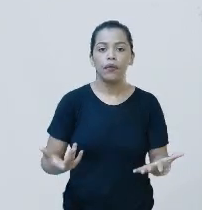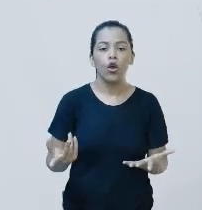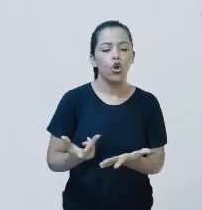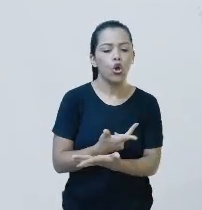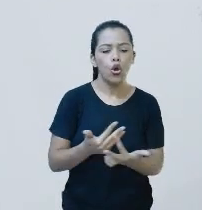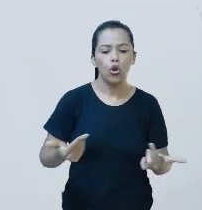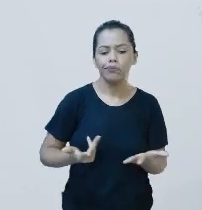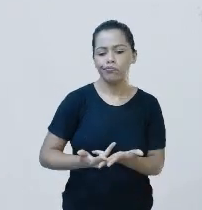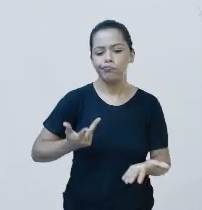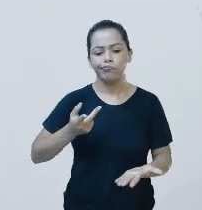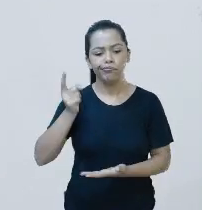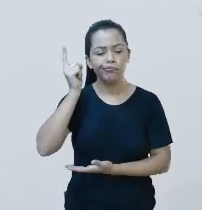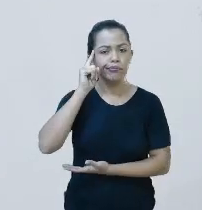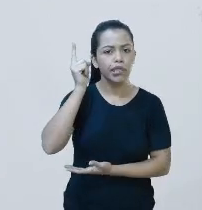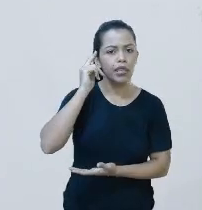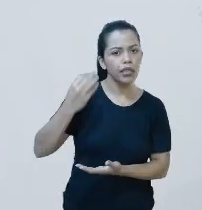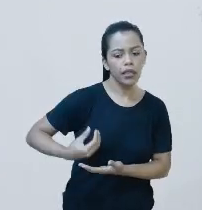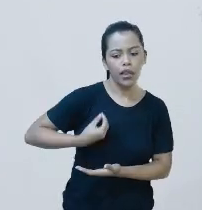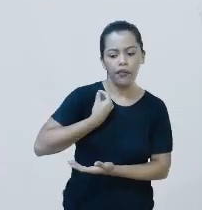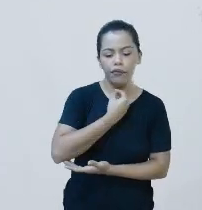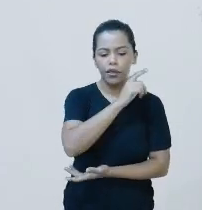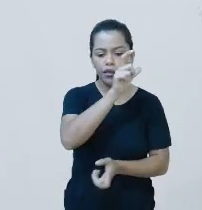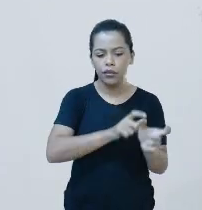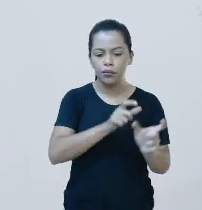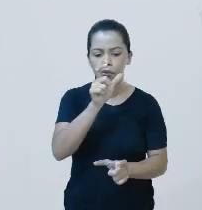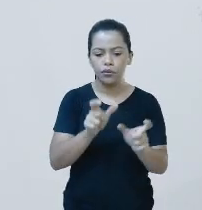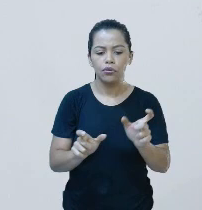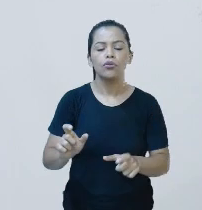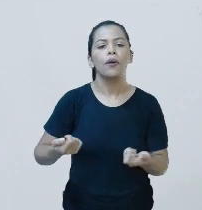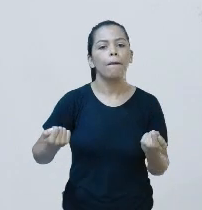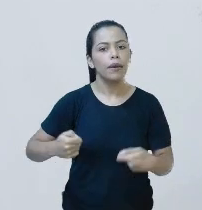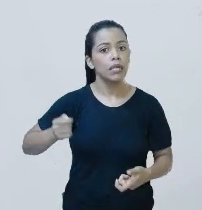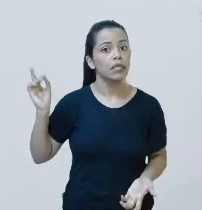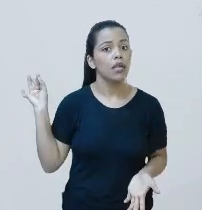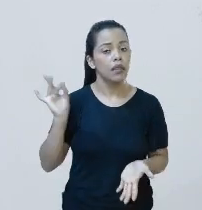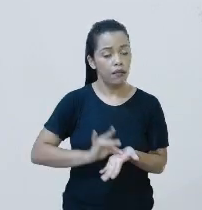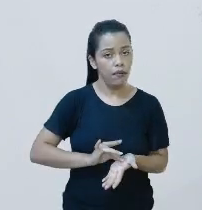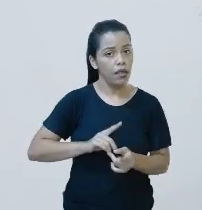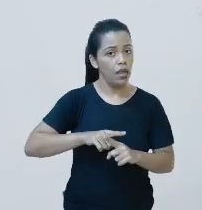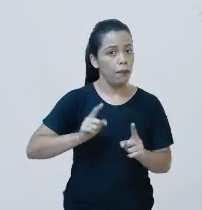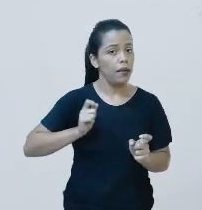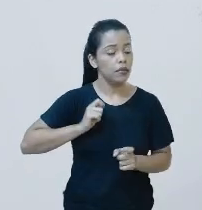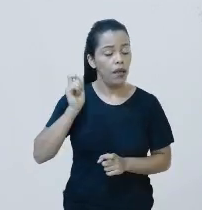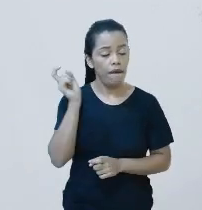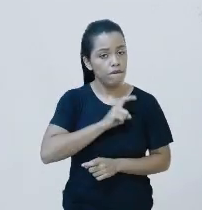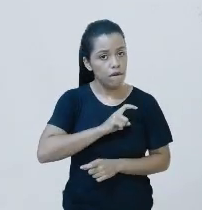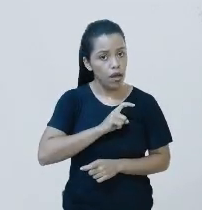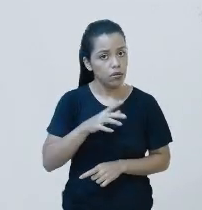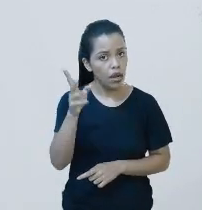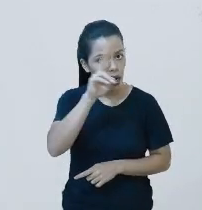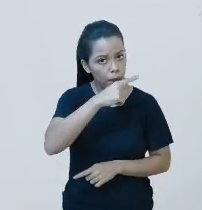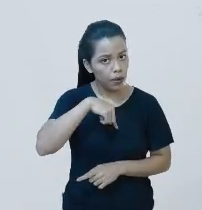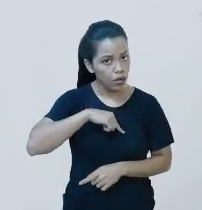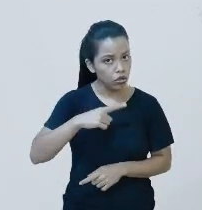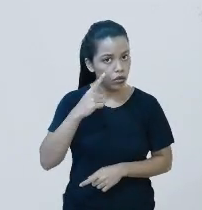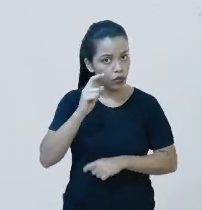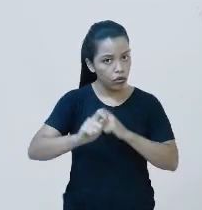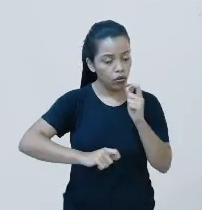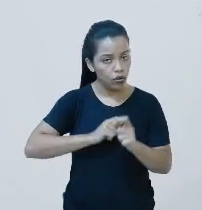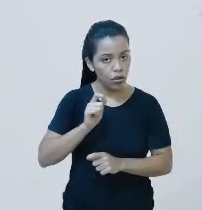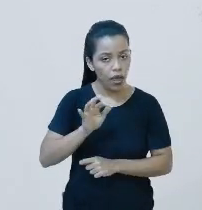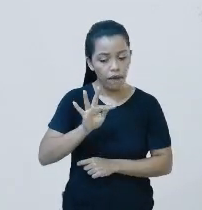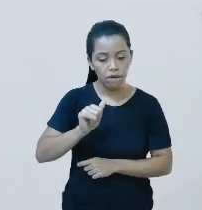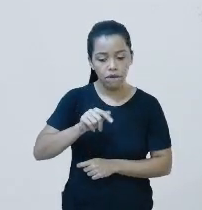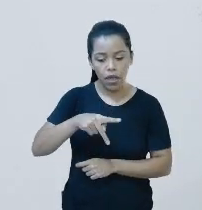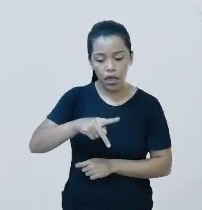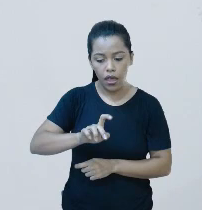acontecem diariamente na vida das pessoas tem que ser real, porque se não for verdadeiro, lembra que trabalhamos aqui as fake news, que são